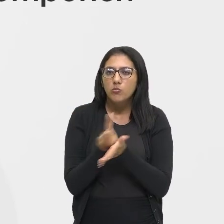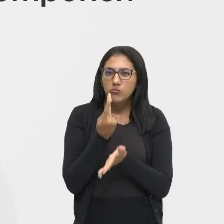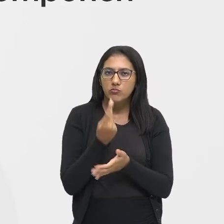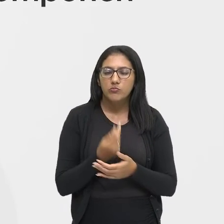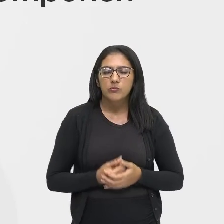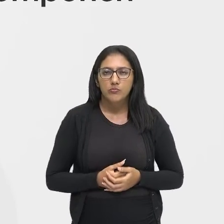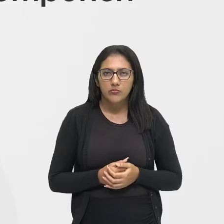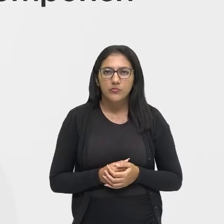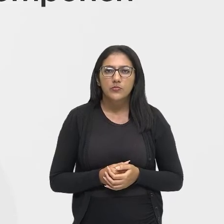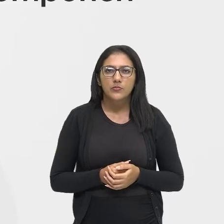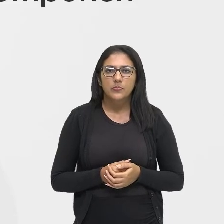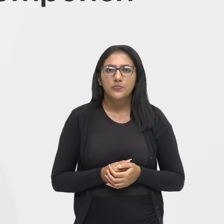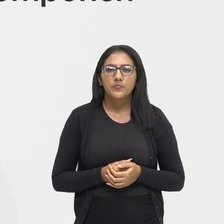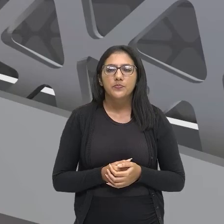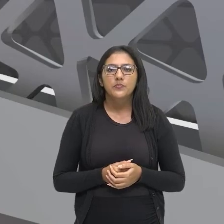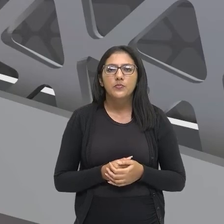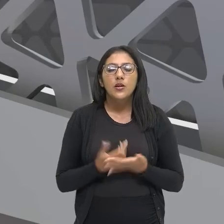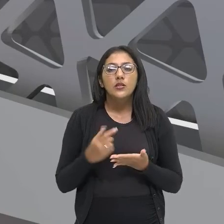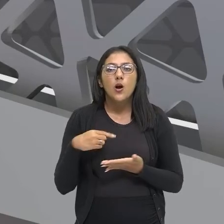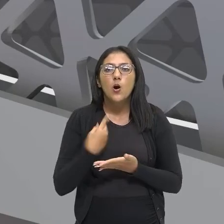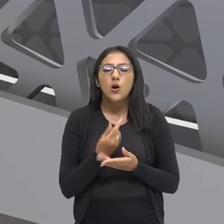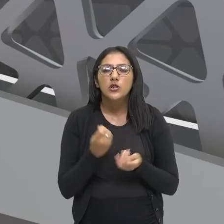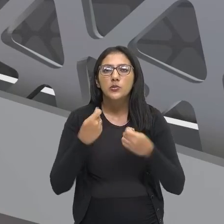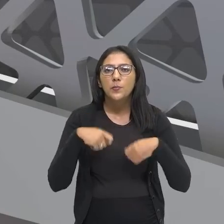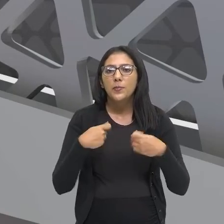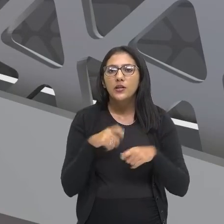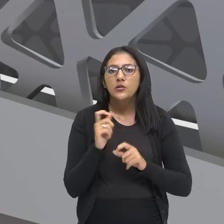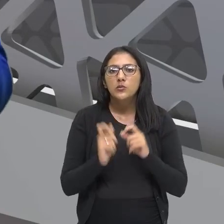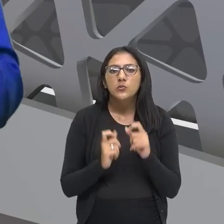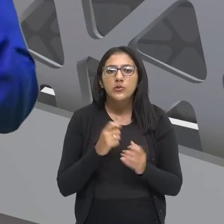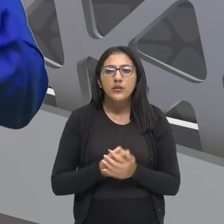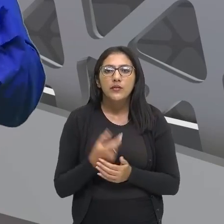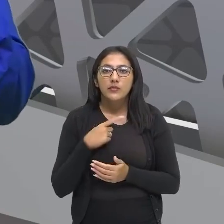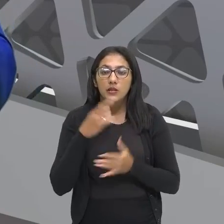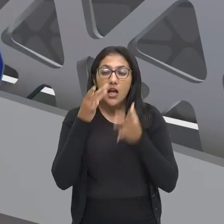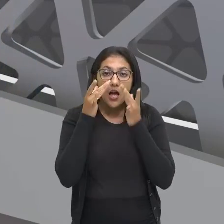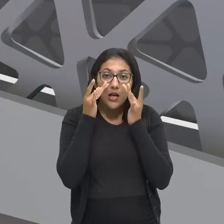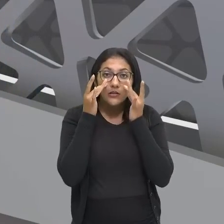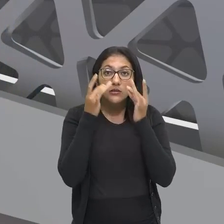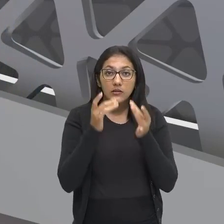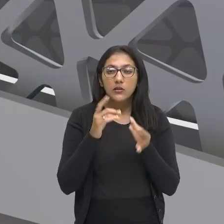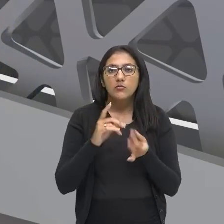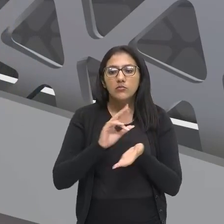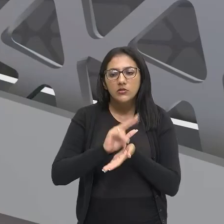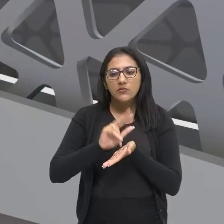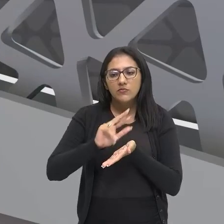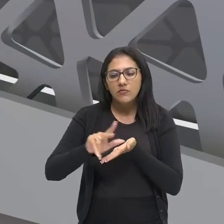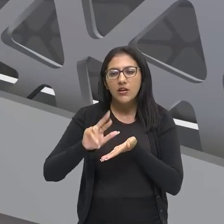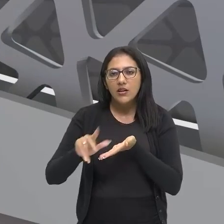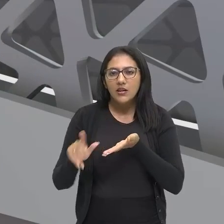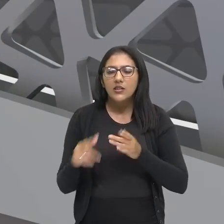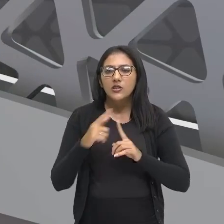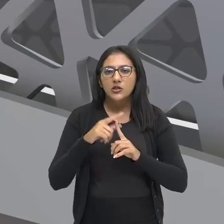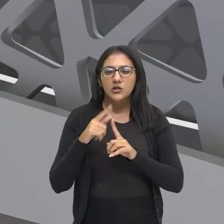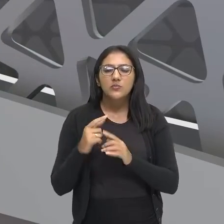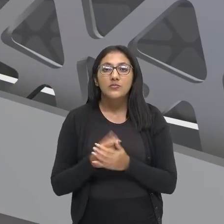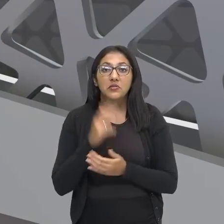primeiro, saber qual é o problema, né? Diagnosticar o problema e descobrir qual é a causa daquele